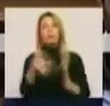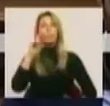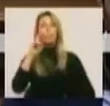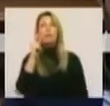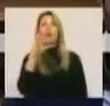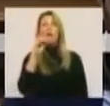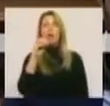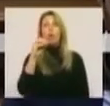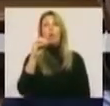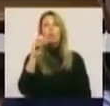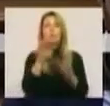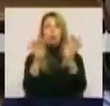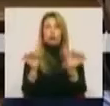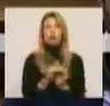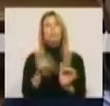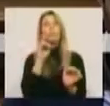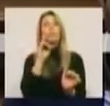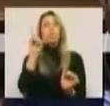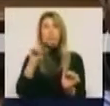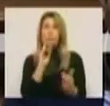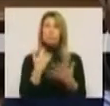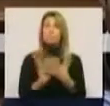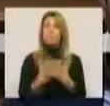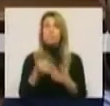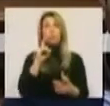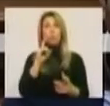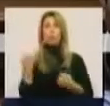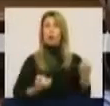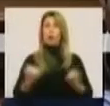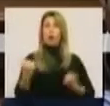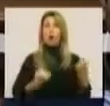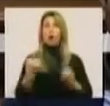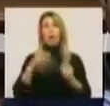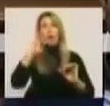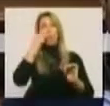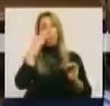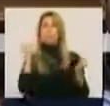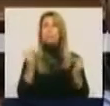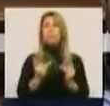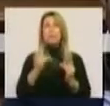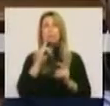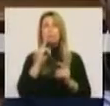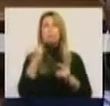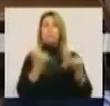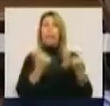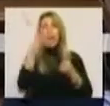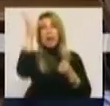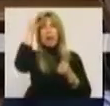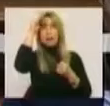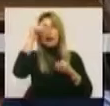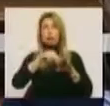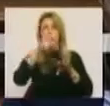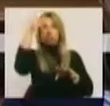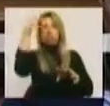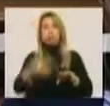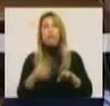ecossistemas e garantam também a segurança rodoviária, minimizando ao máximo o atropelamento de animais e outros